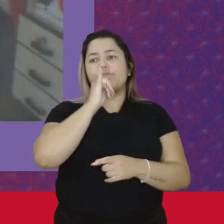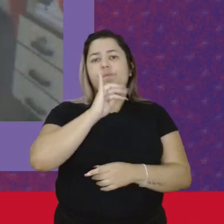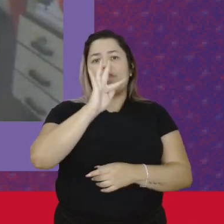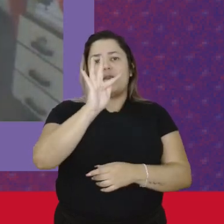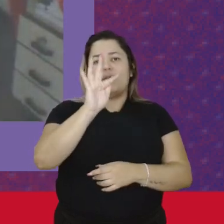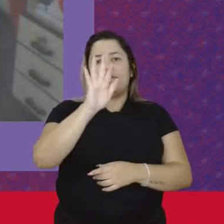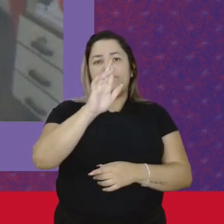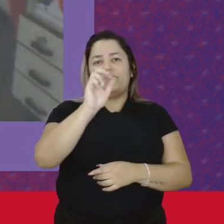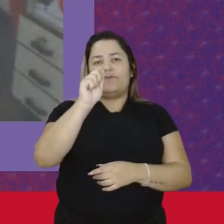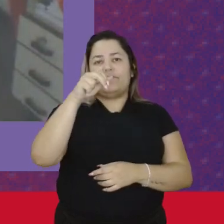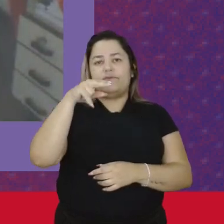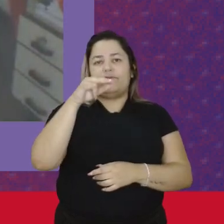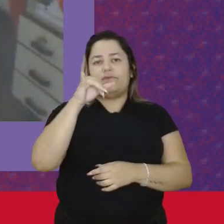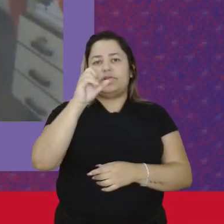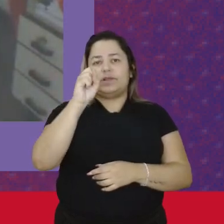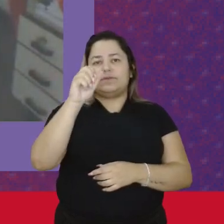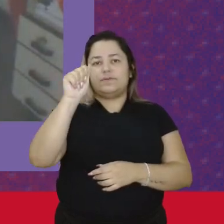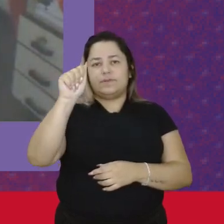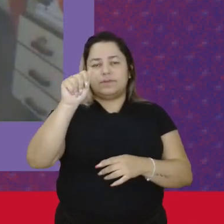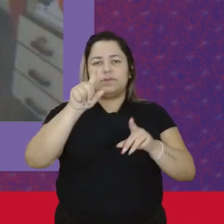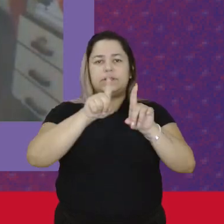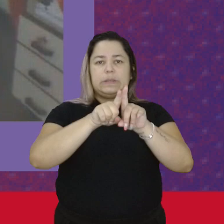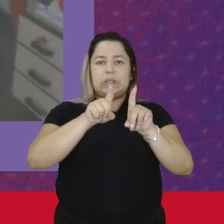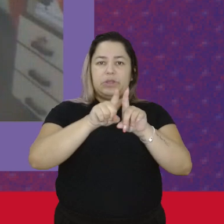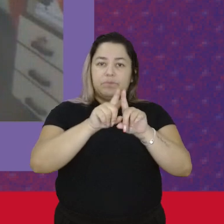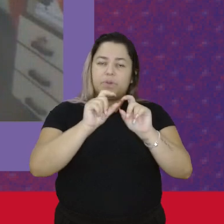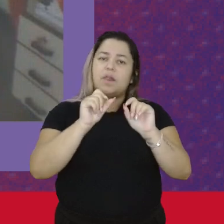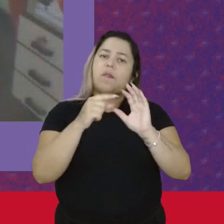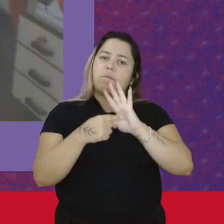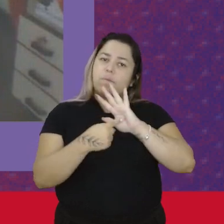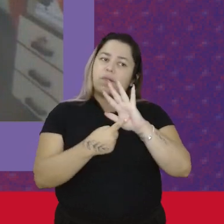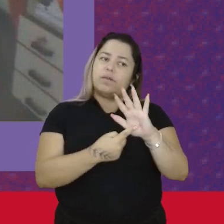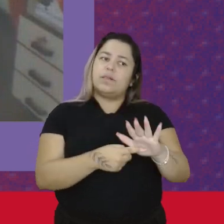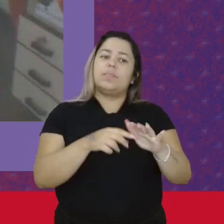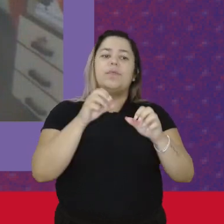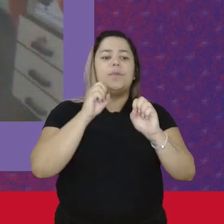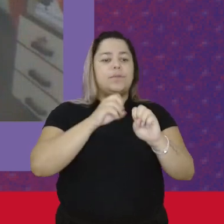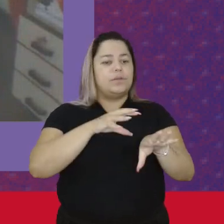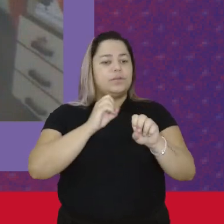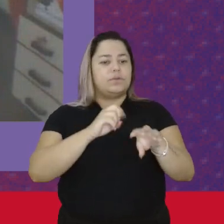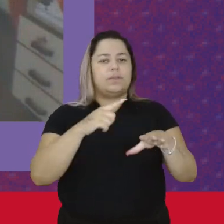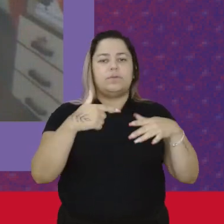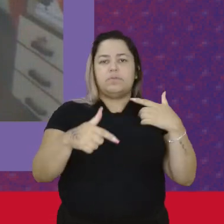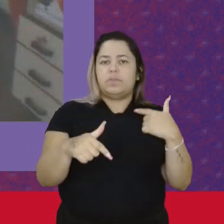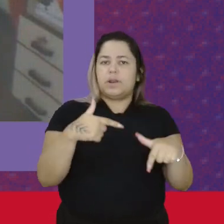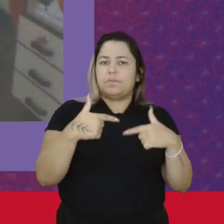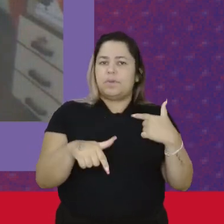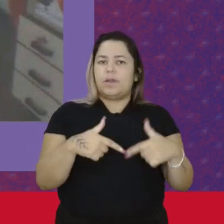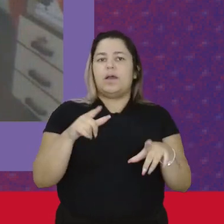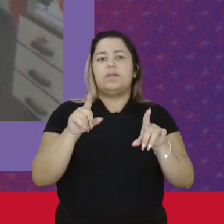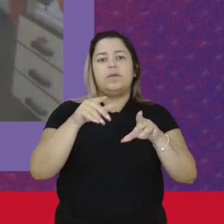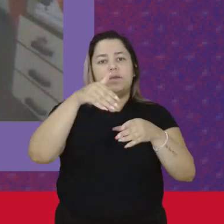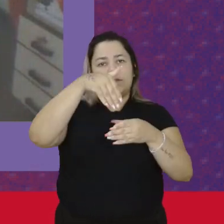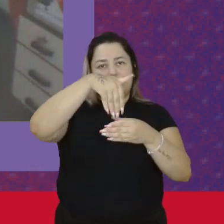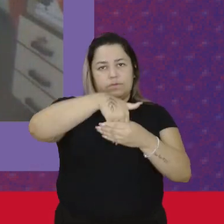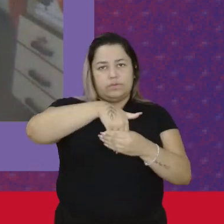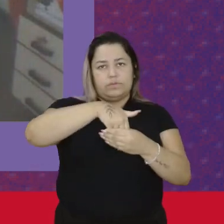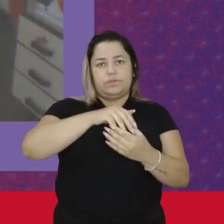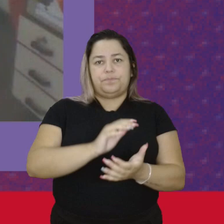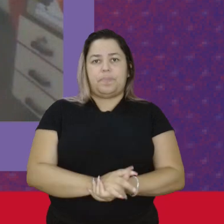Francisca Senhorinha Diniz, que ela traz educação, trabalho e voto.